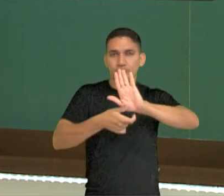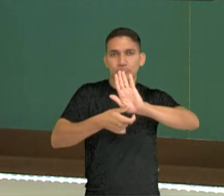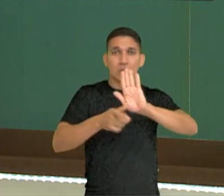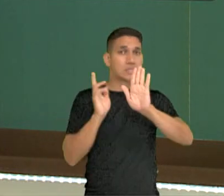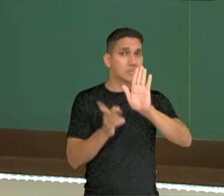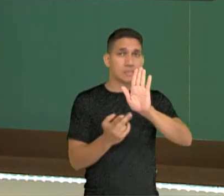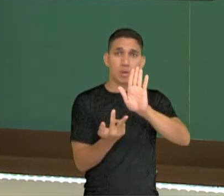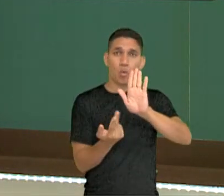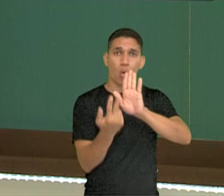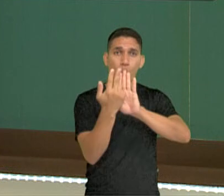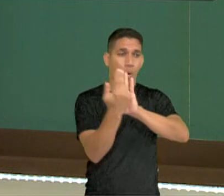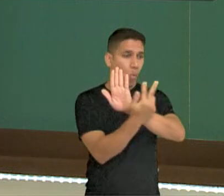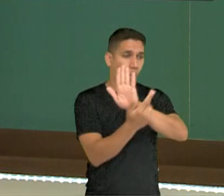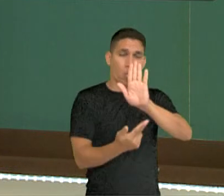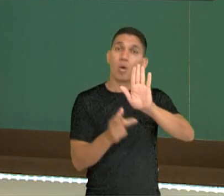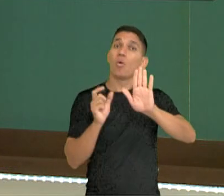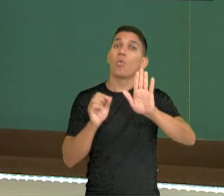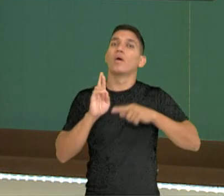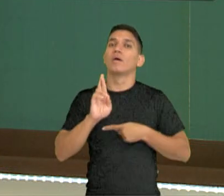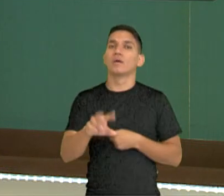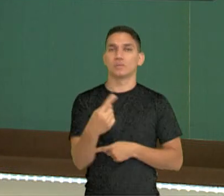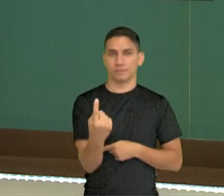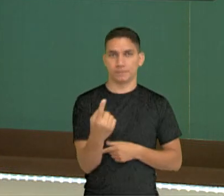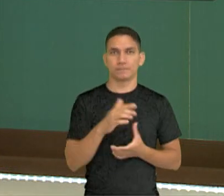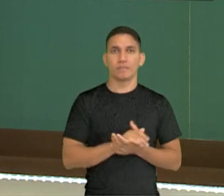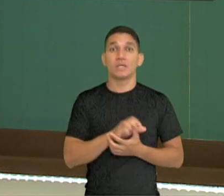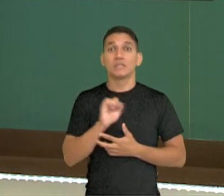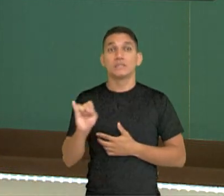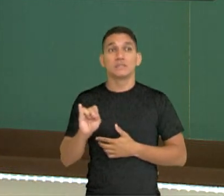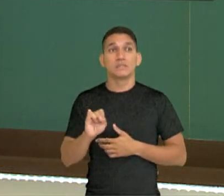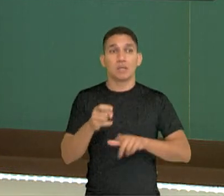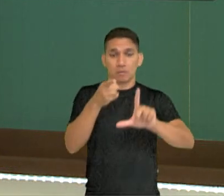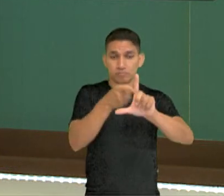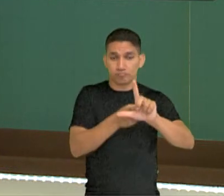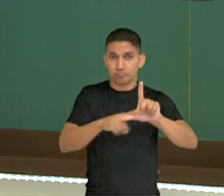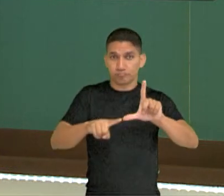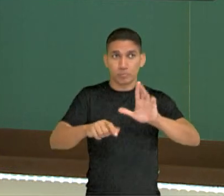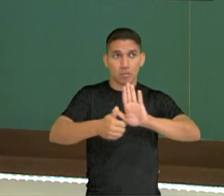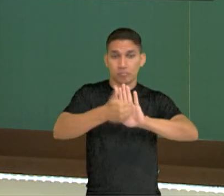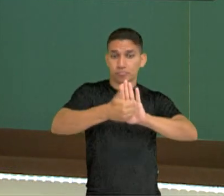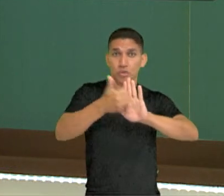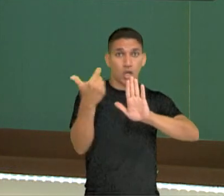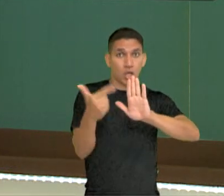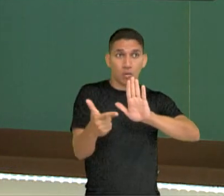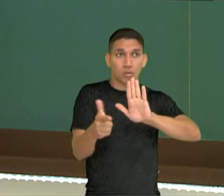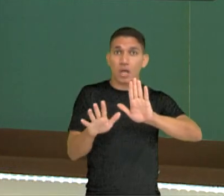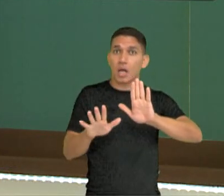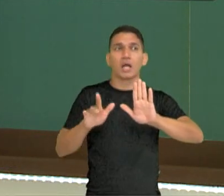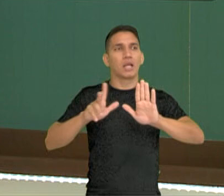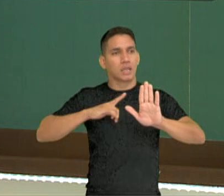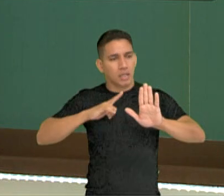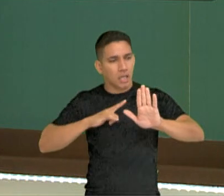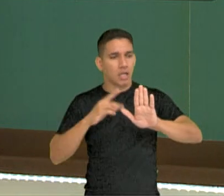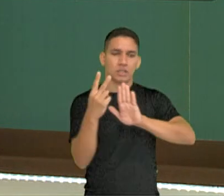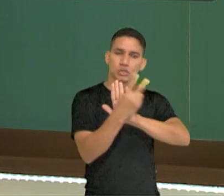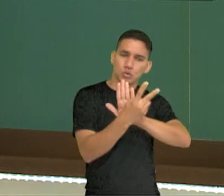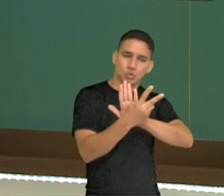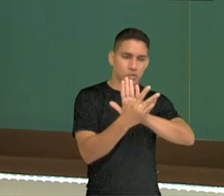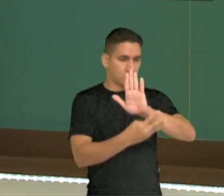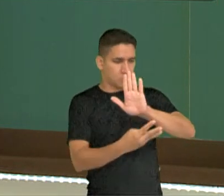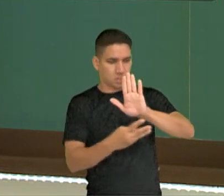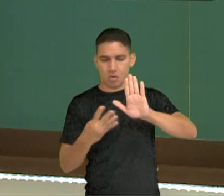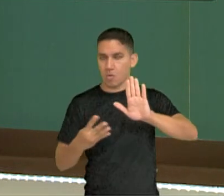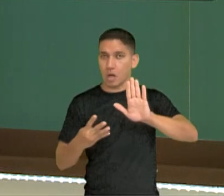é igual a 1. Quando eu não tiver ângulos no primeiro quadrante, se eu tiver ângulo no segundo, terceiro ou quarto